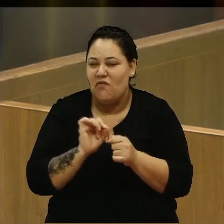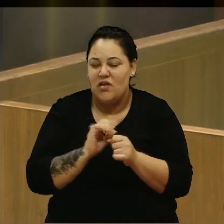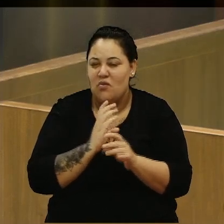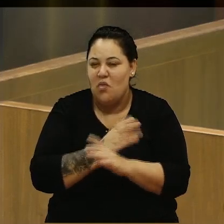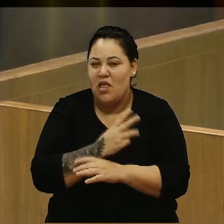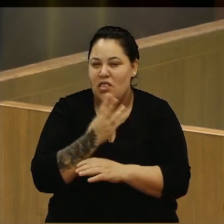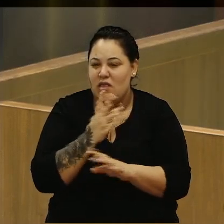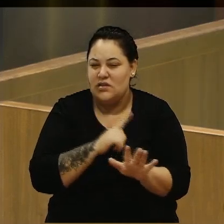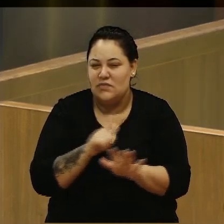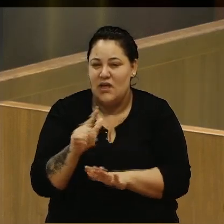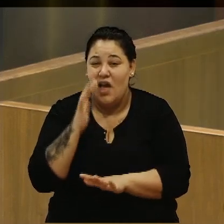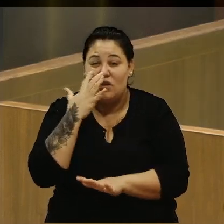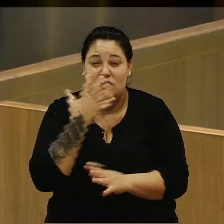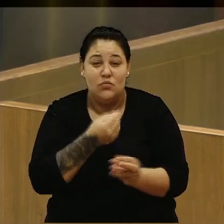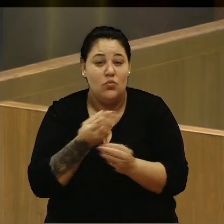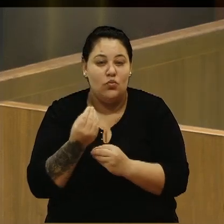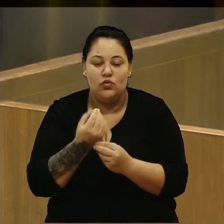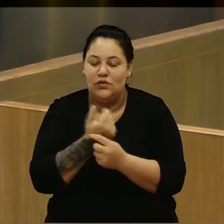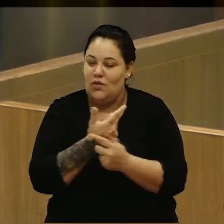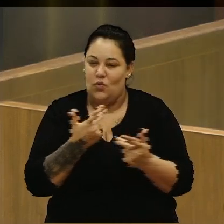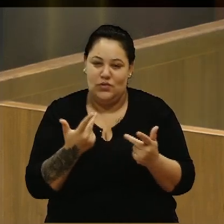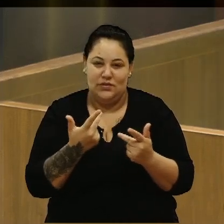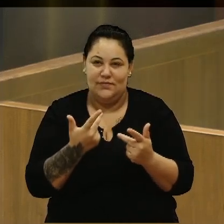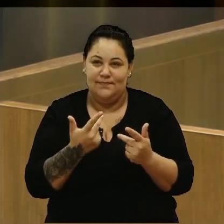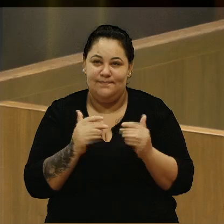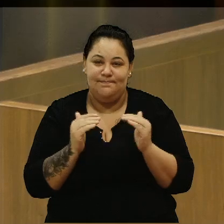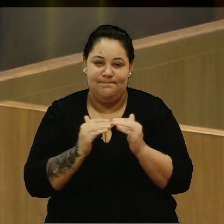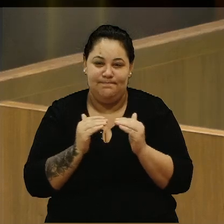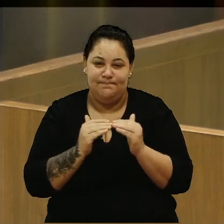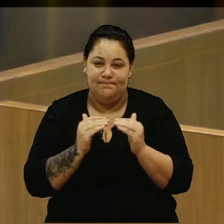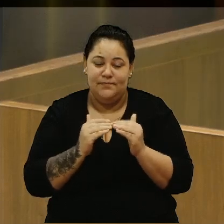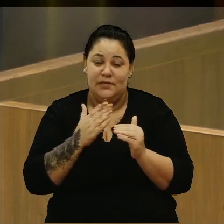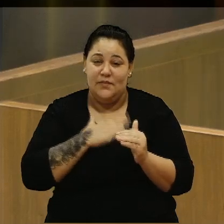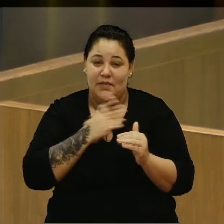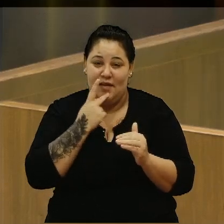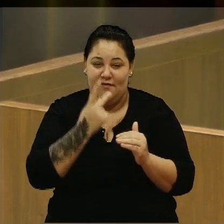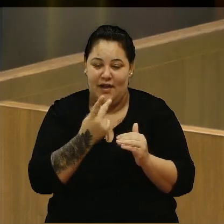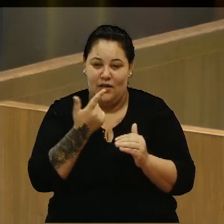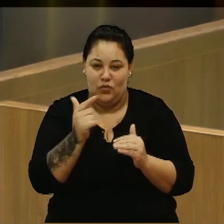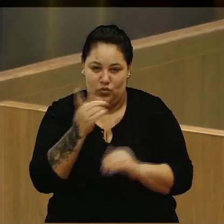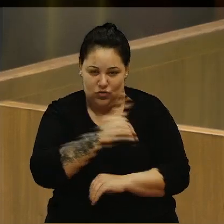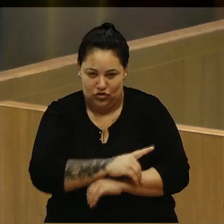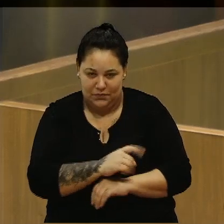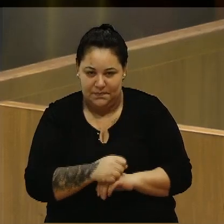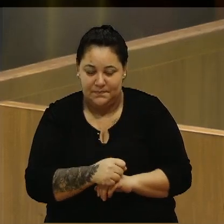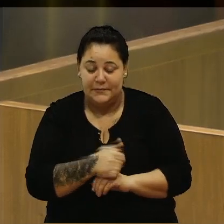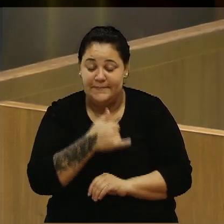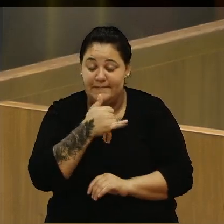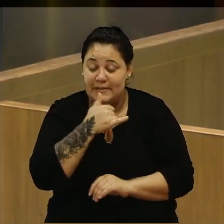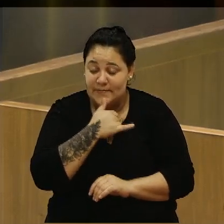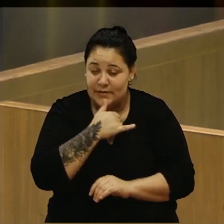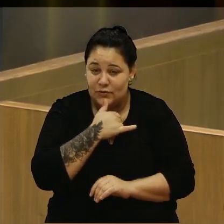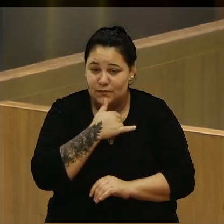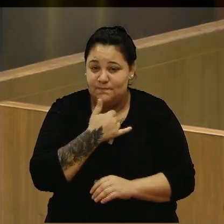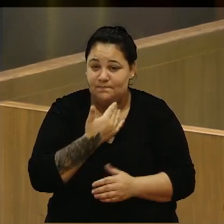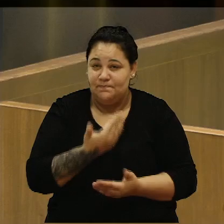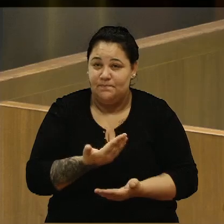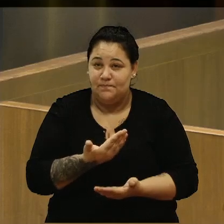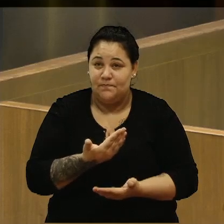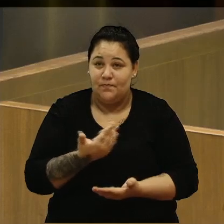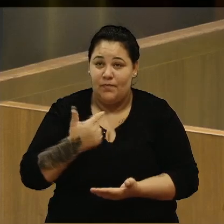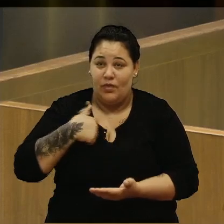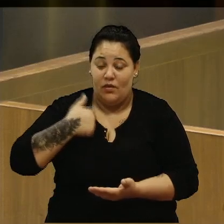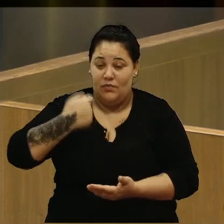aconteceram muitas coisas que vêm ao encontro daquela minha fala naquele dia. E que, infelizmente, eu vou ter